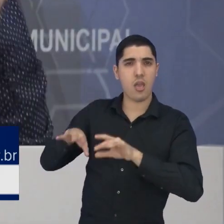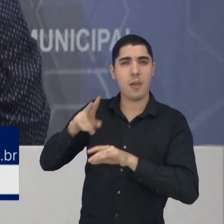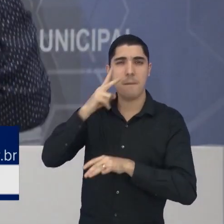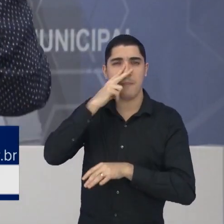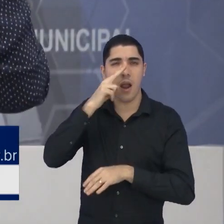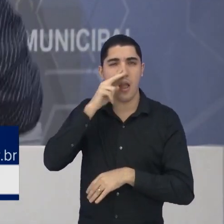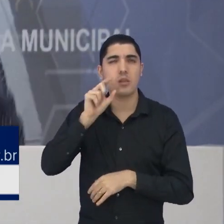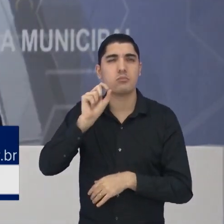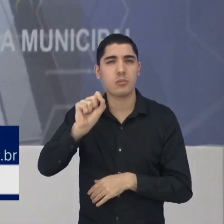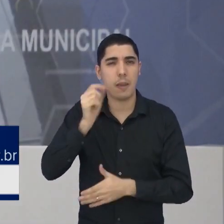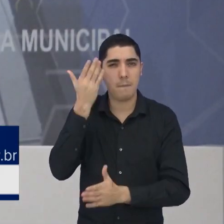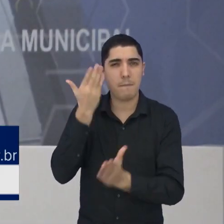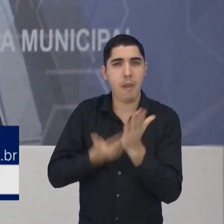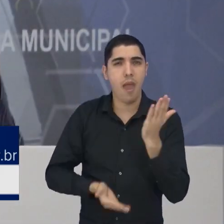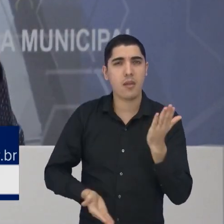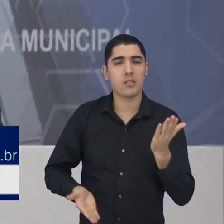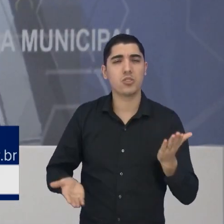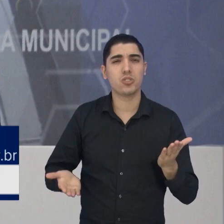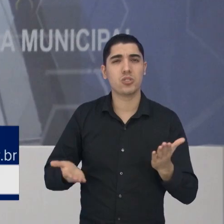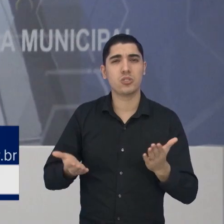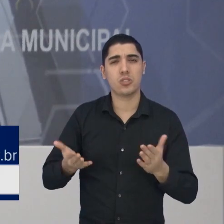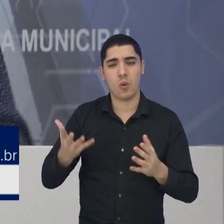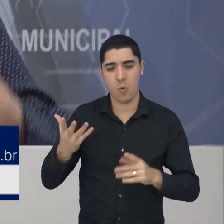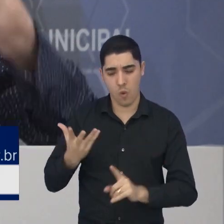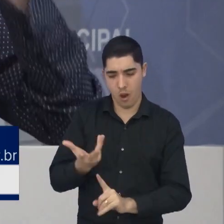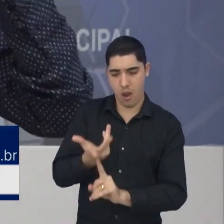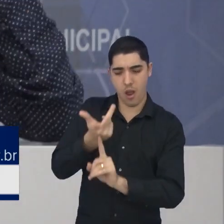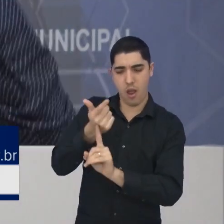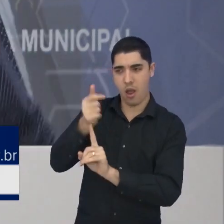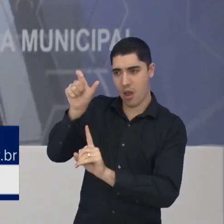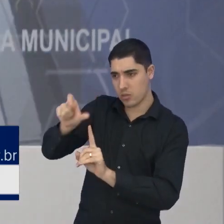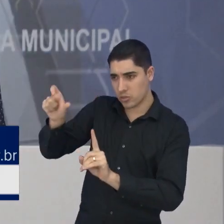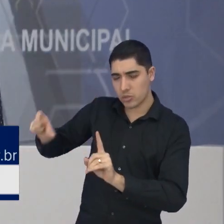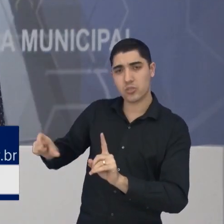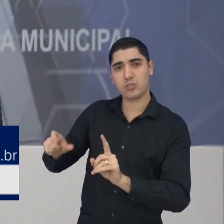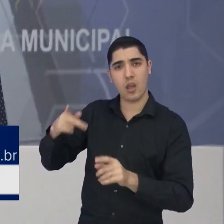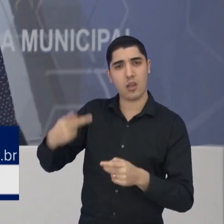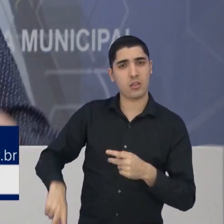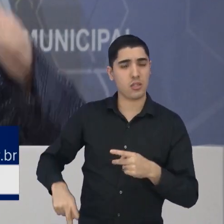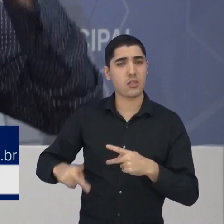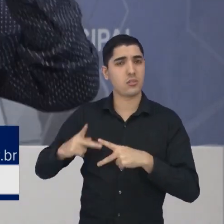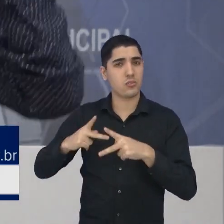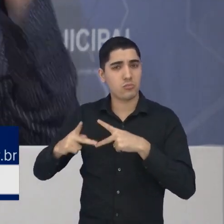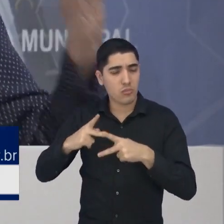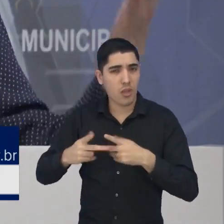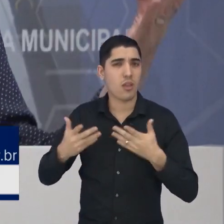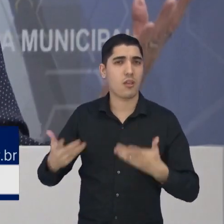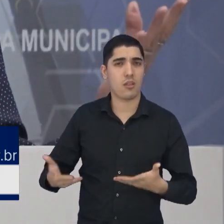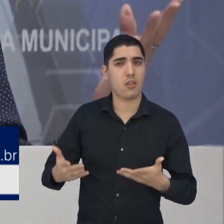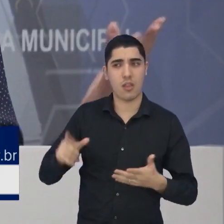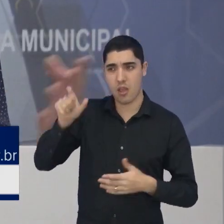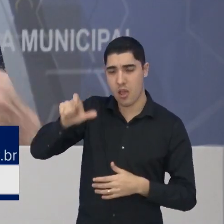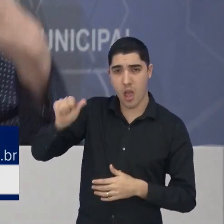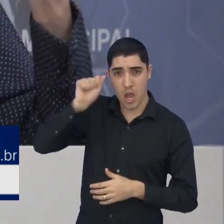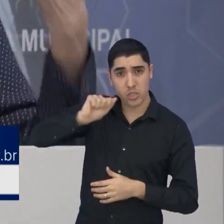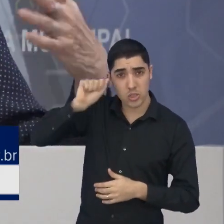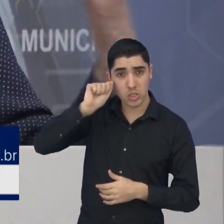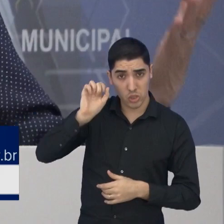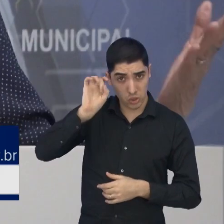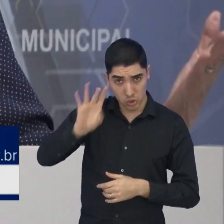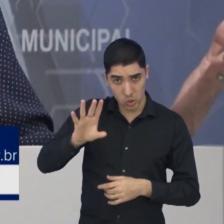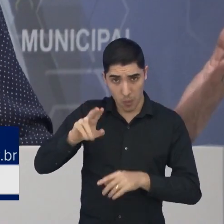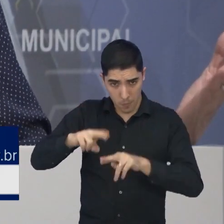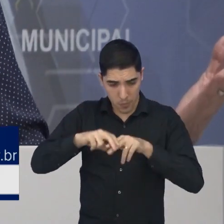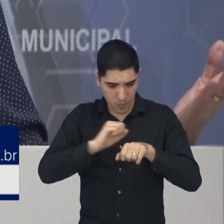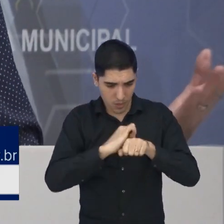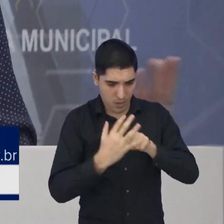moralmente com o vício do artista, que já veio de uma vida tão sofrida, não só pela pandemia, mas pelo